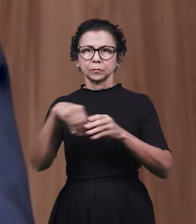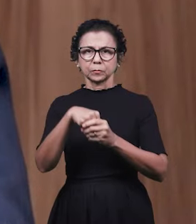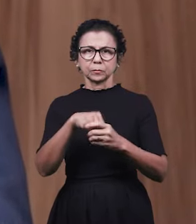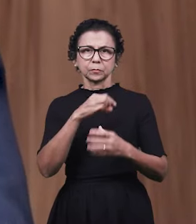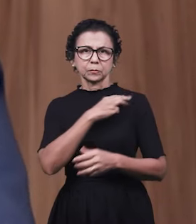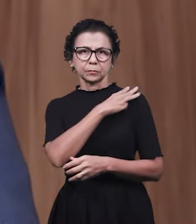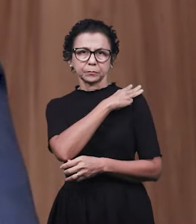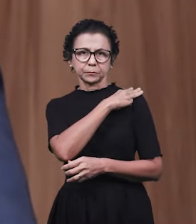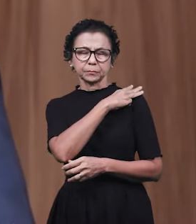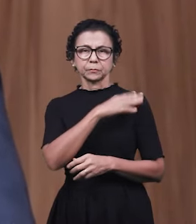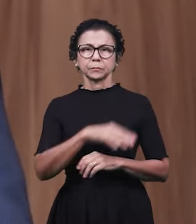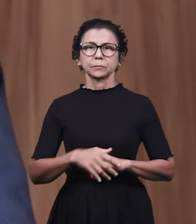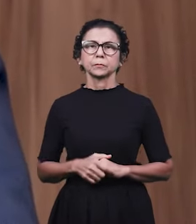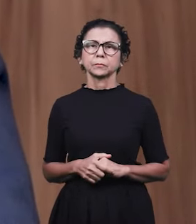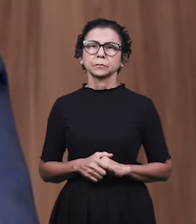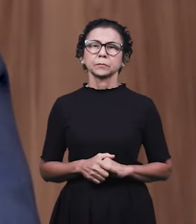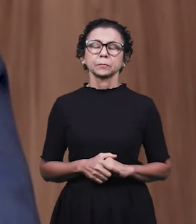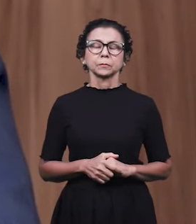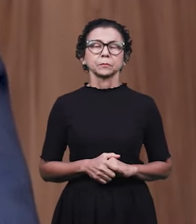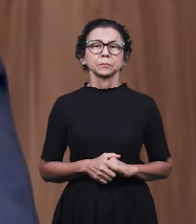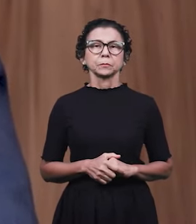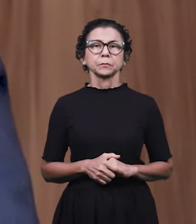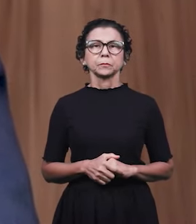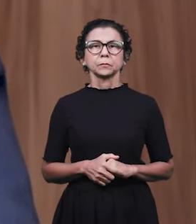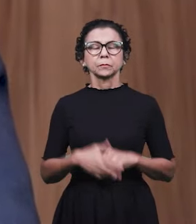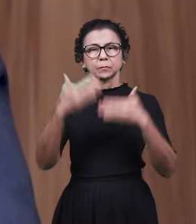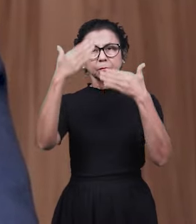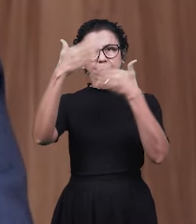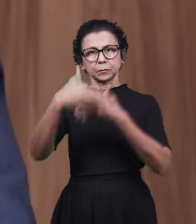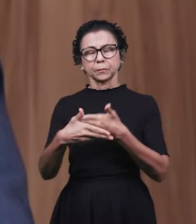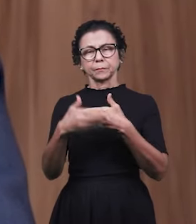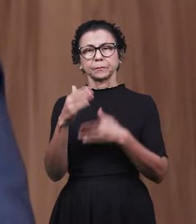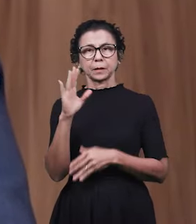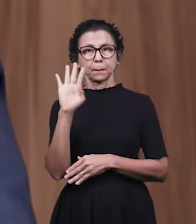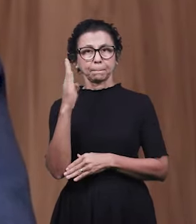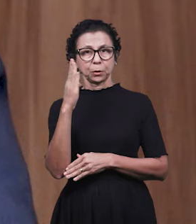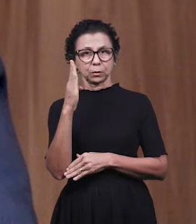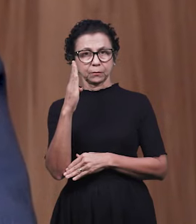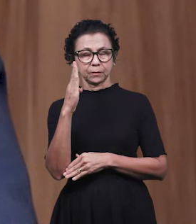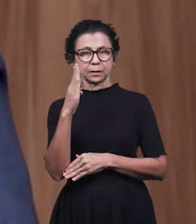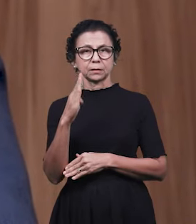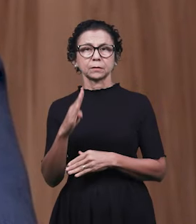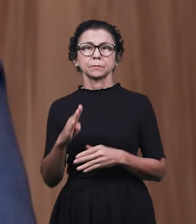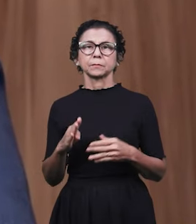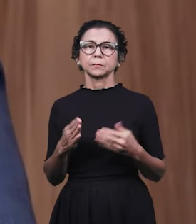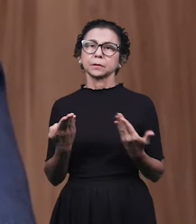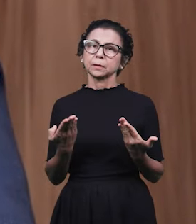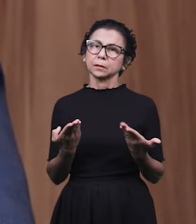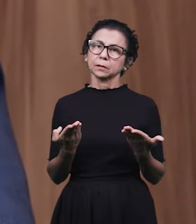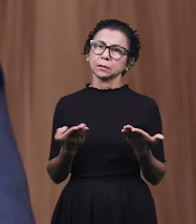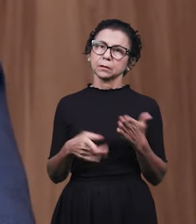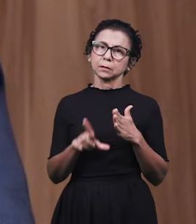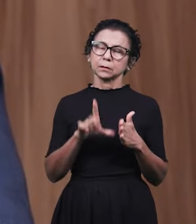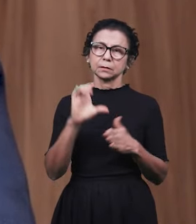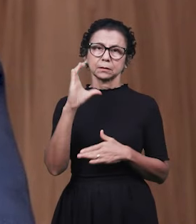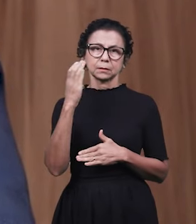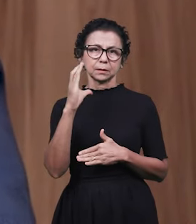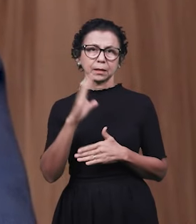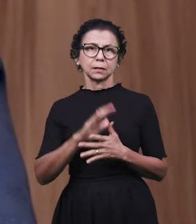Então a prova ela é uma prova de ciências. A prova de biologia, que é a prova de ciências, ela é uma prova